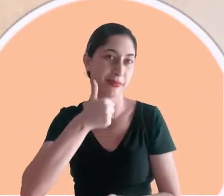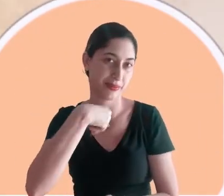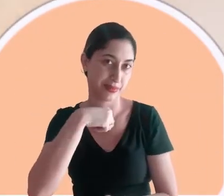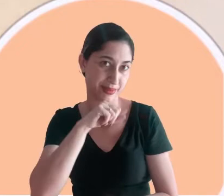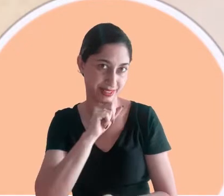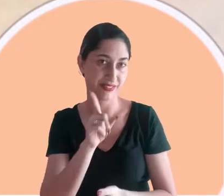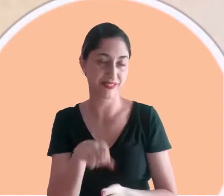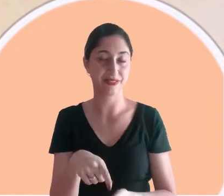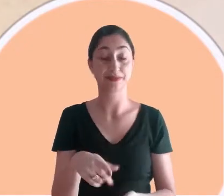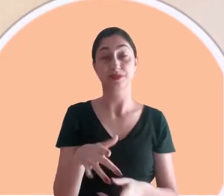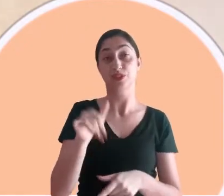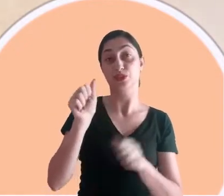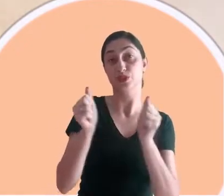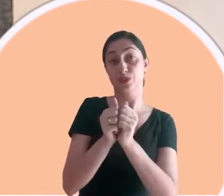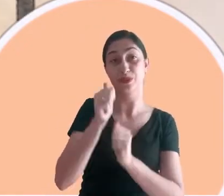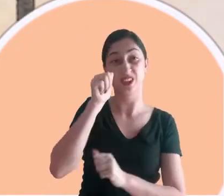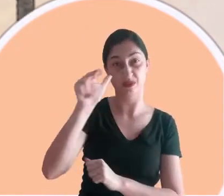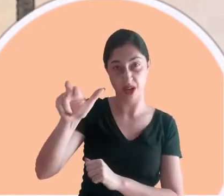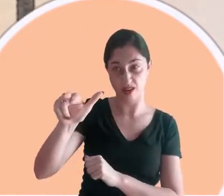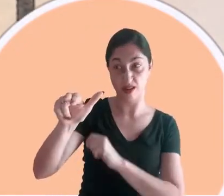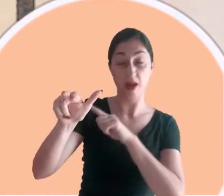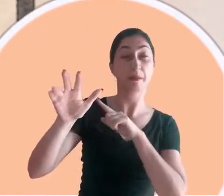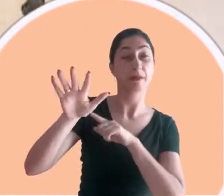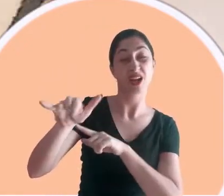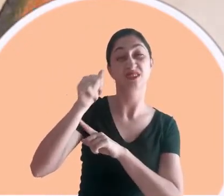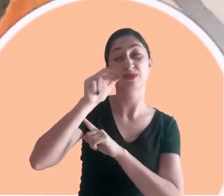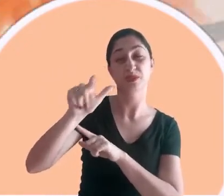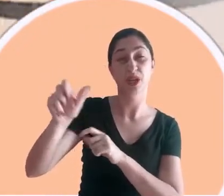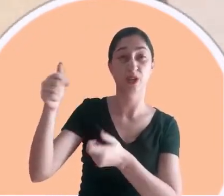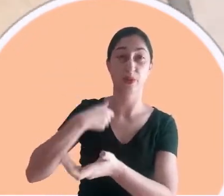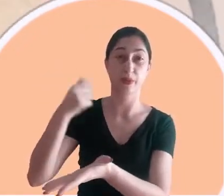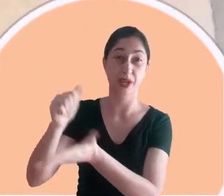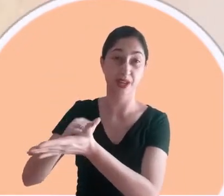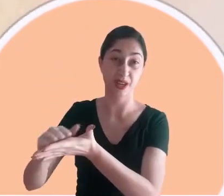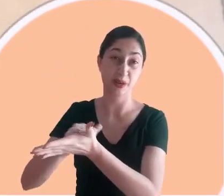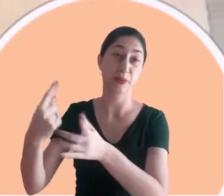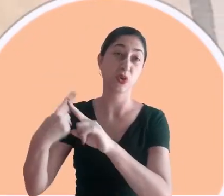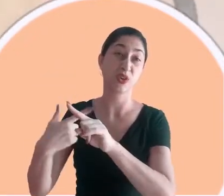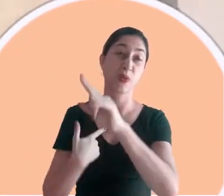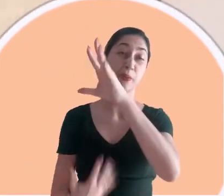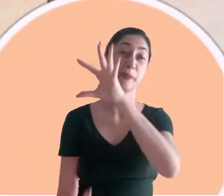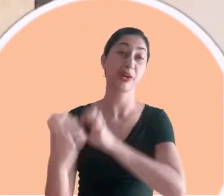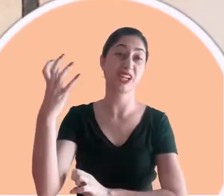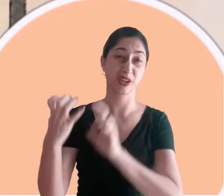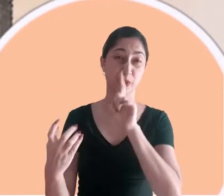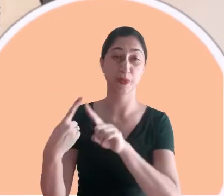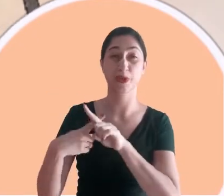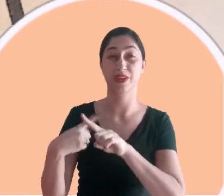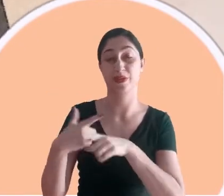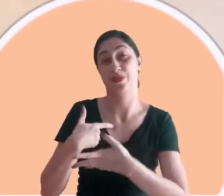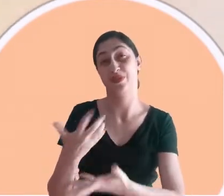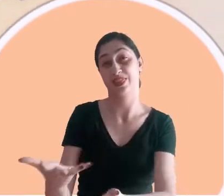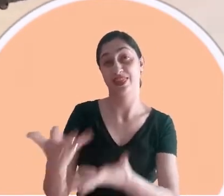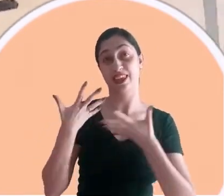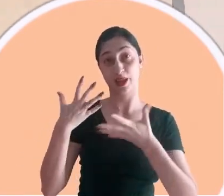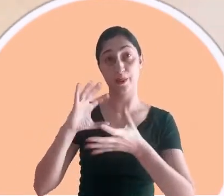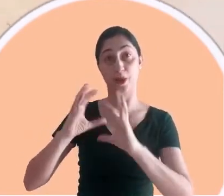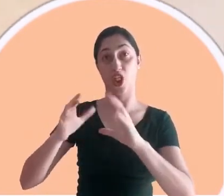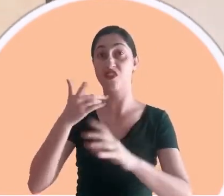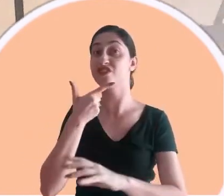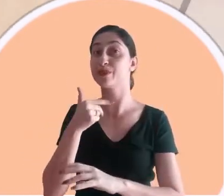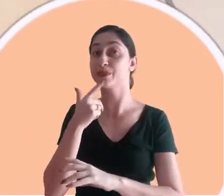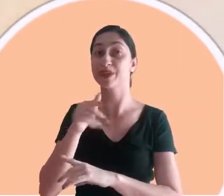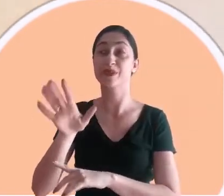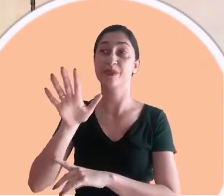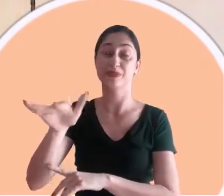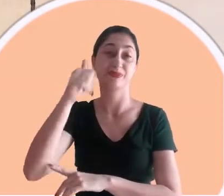tava de mãos dadas com a minha irmã, mas eu apaguei minha irmã do quarto, porque a gente brigou por causa da bola vermelha. Igual mágico de circo, eu fiz a minha